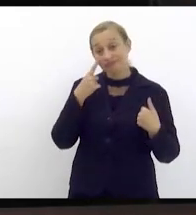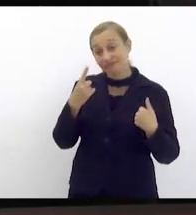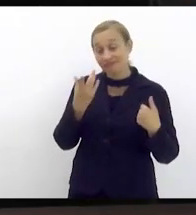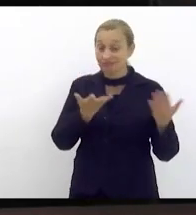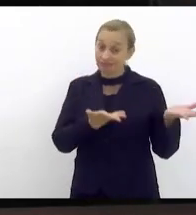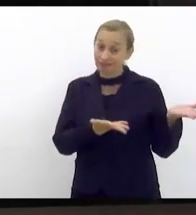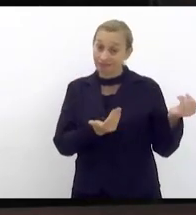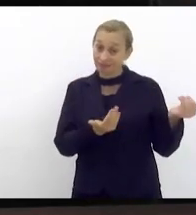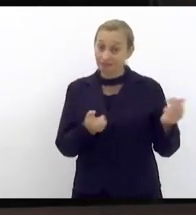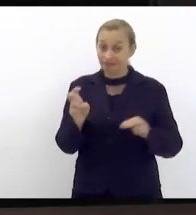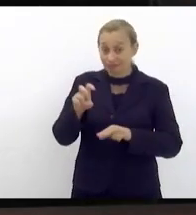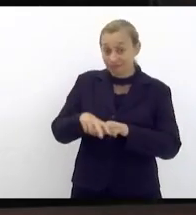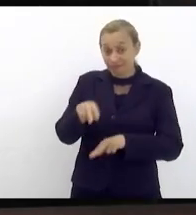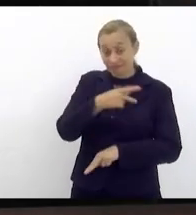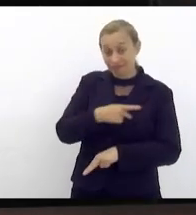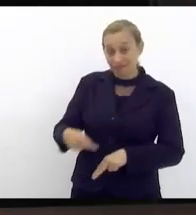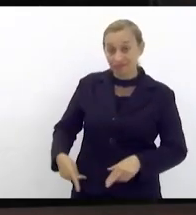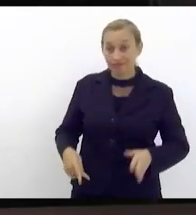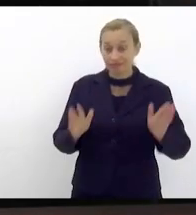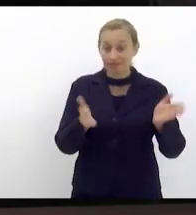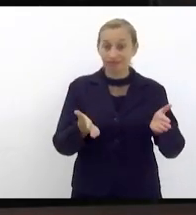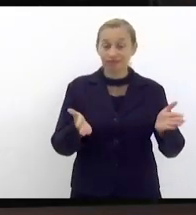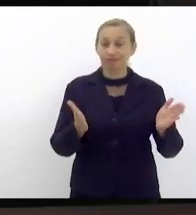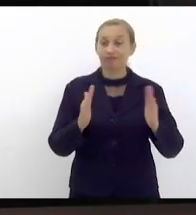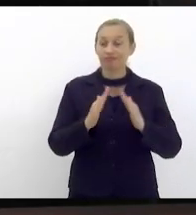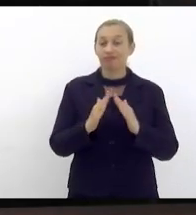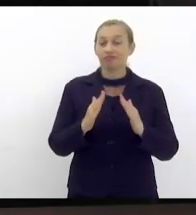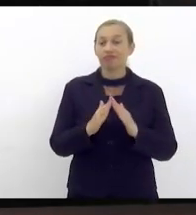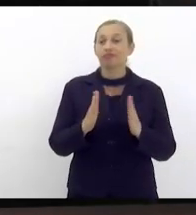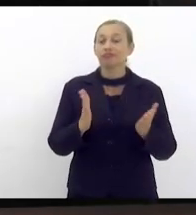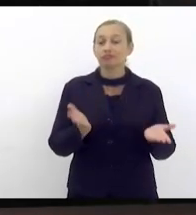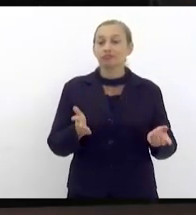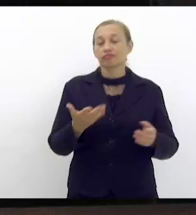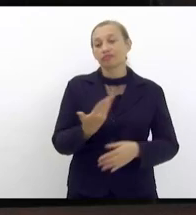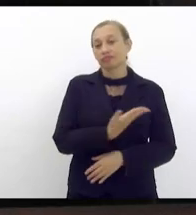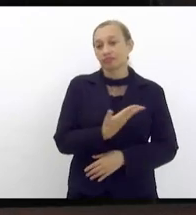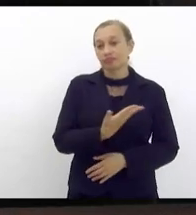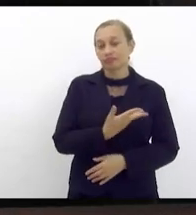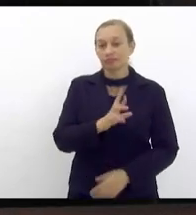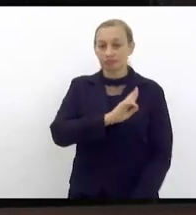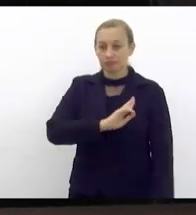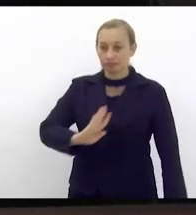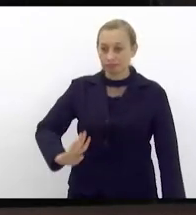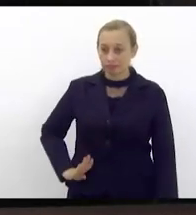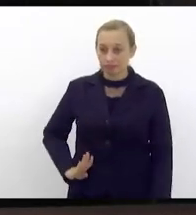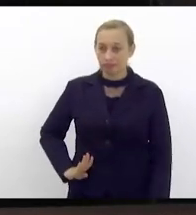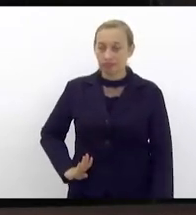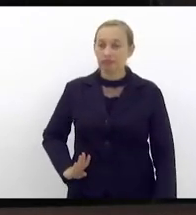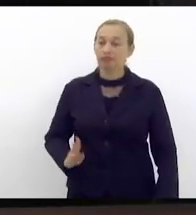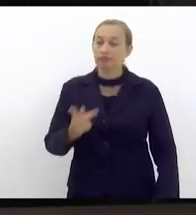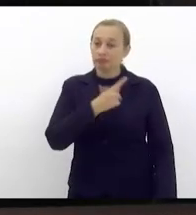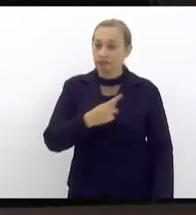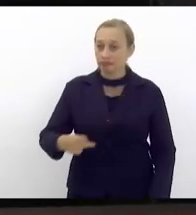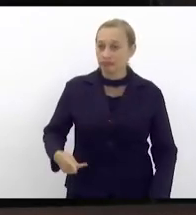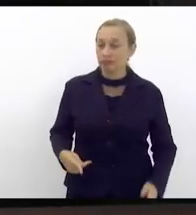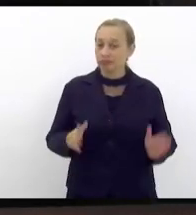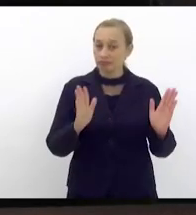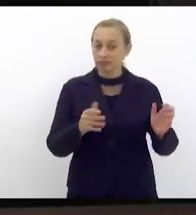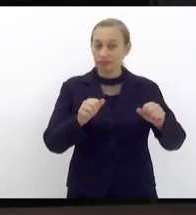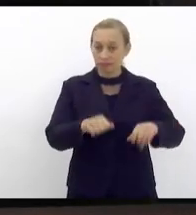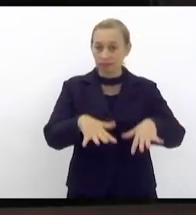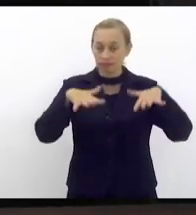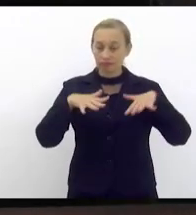jovem presidiana esta casa hoje saudar o meu querido Rodrigo Bacelar o presidente que aqui está presente hoje o nosso plenário uma